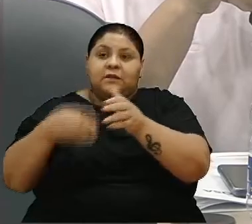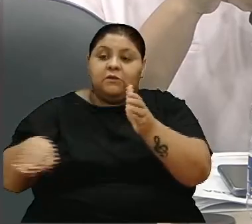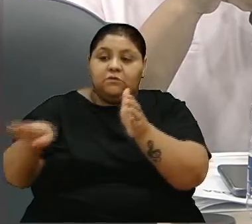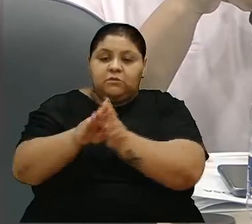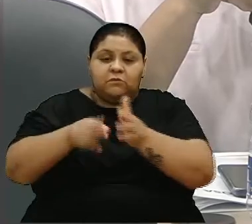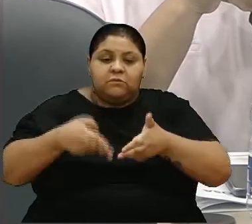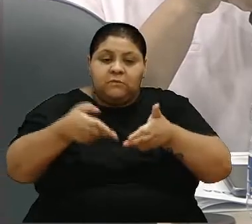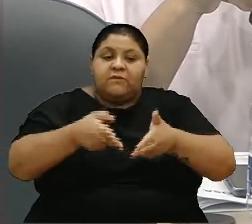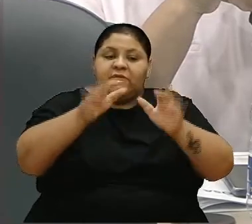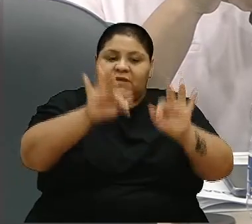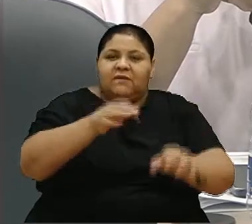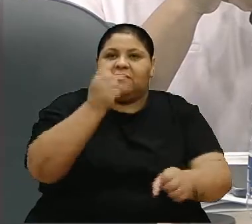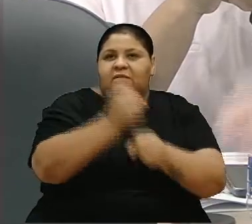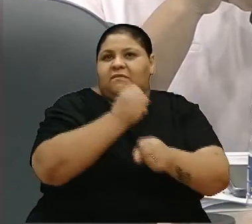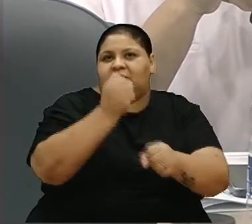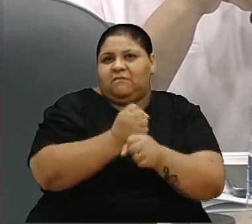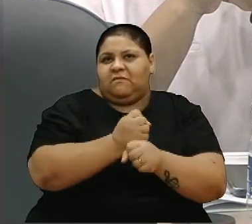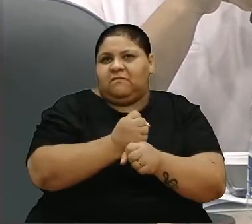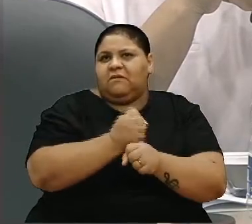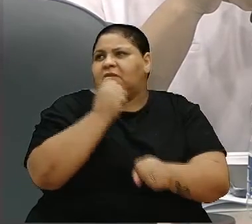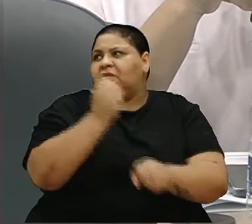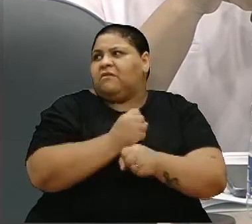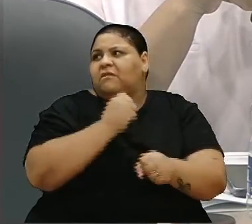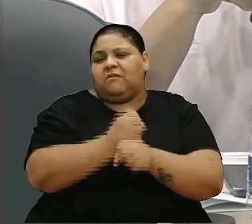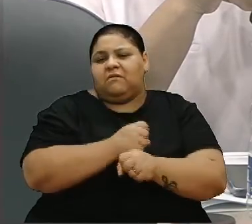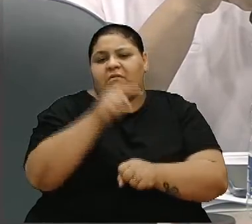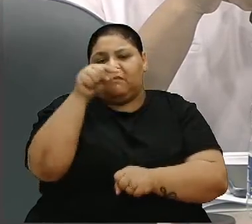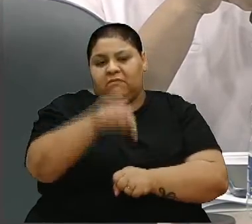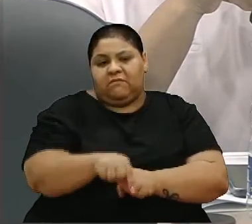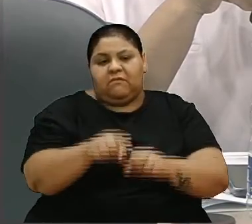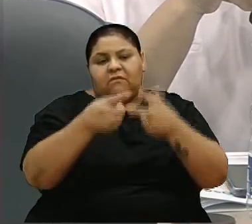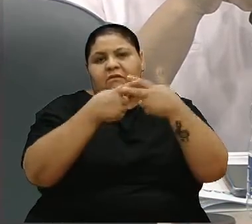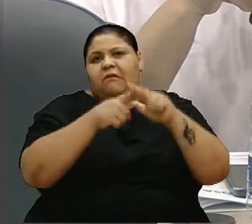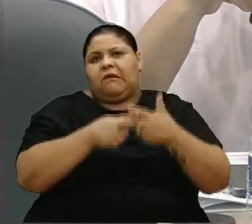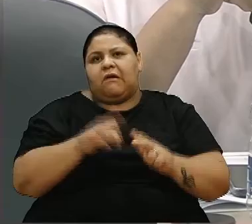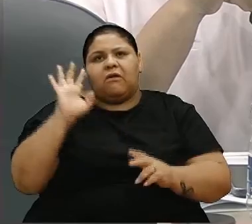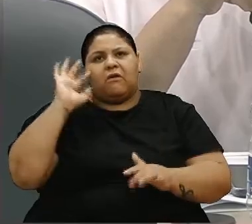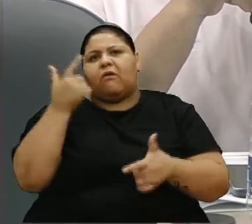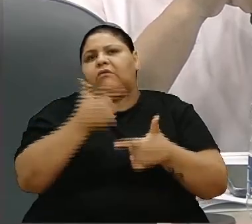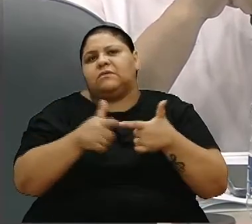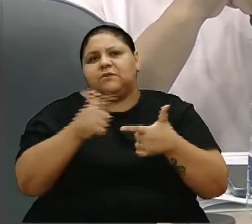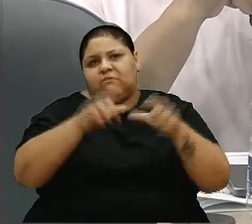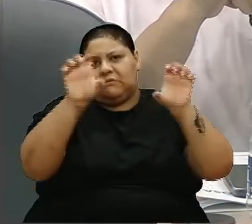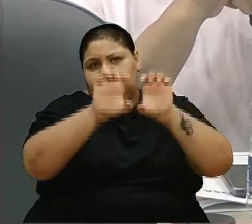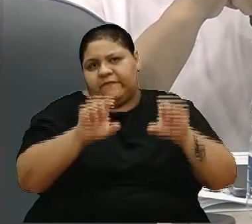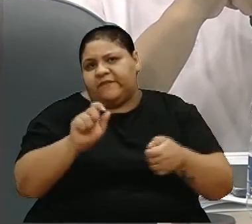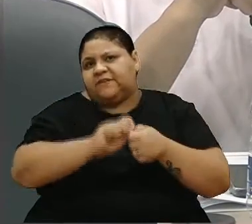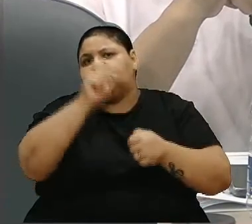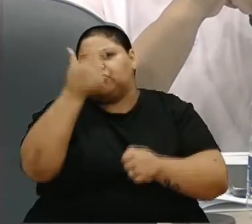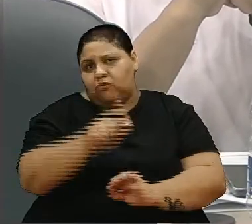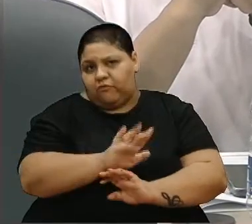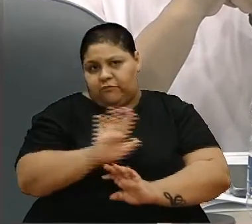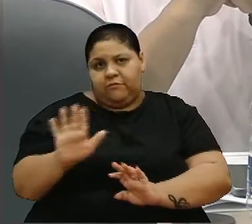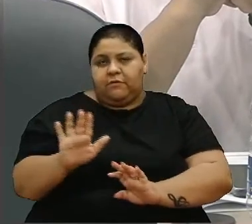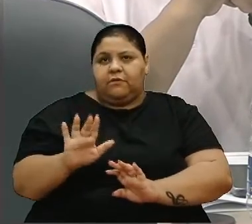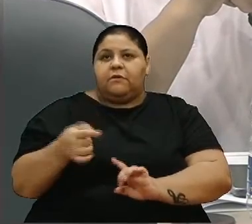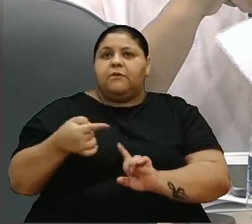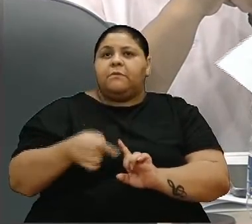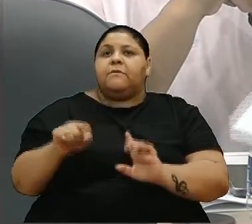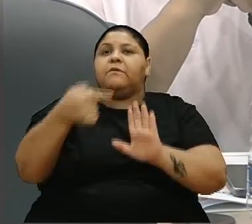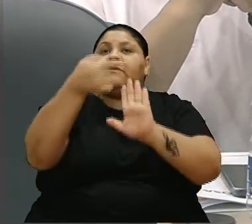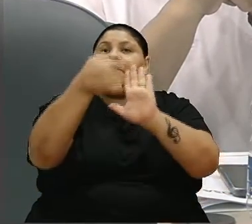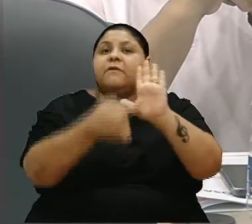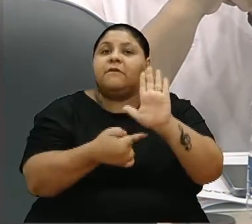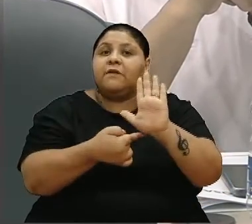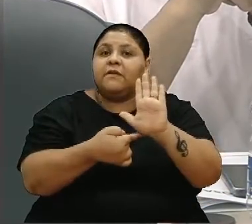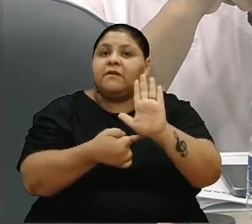finalizar a obra dela. Justamente para não finalizar, trazer o trem, estragar a estrutura e fazer. Mas aqui é uma questão